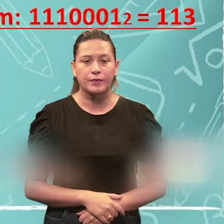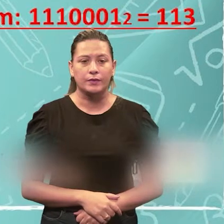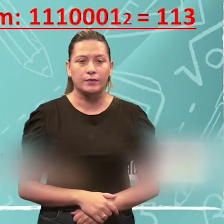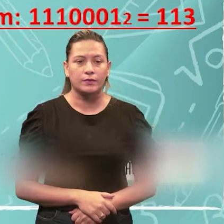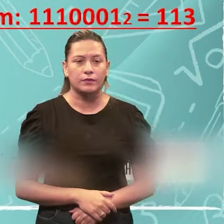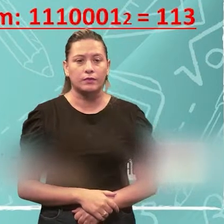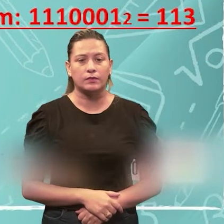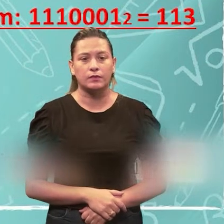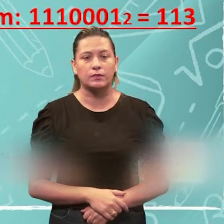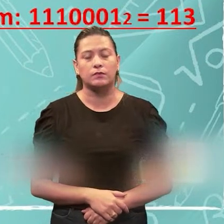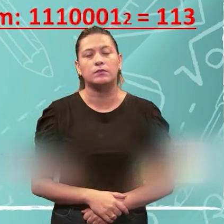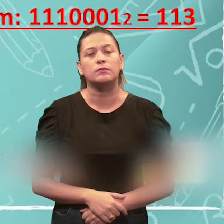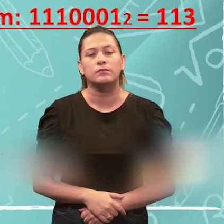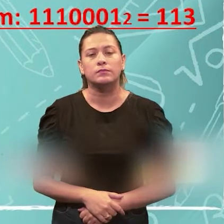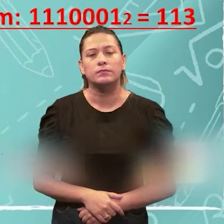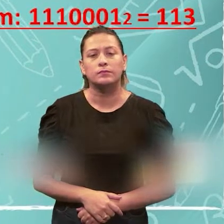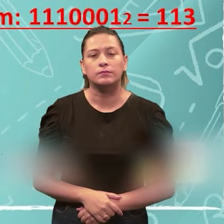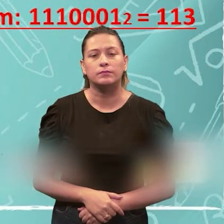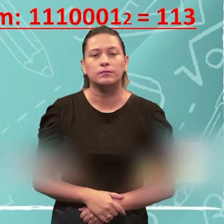não tem o 2 não, é aqui,